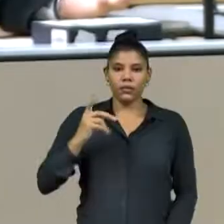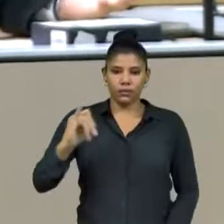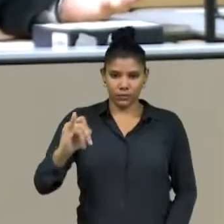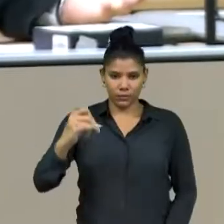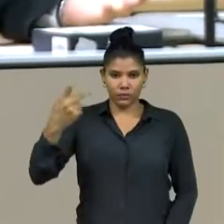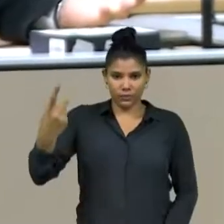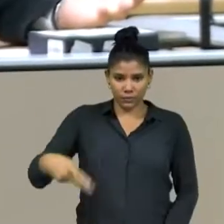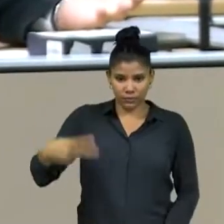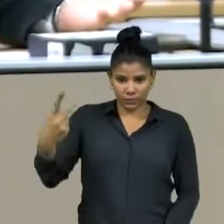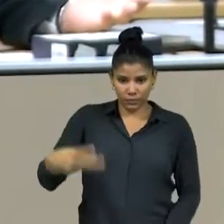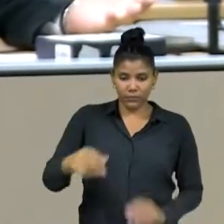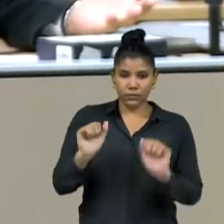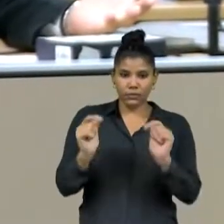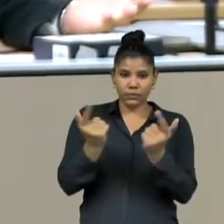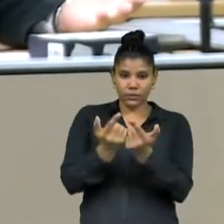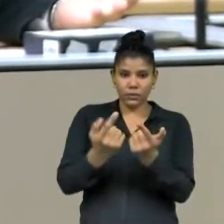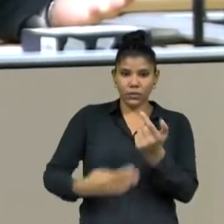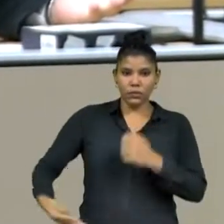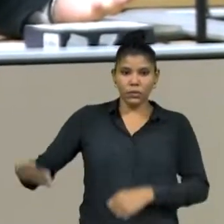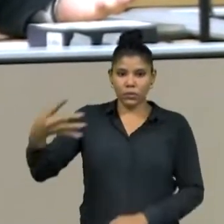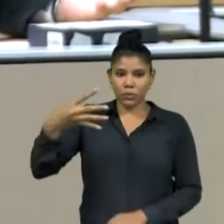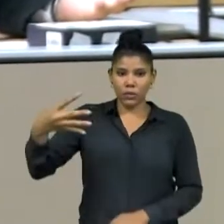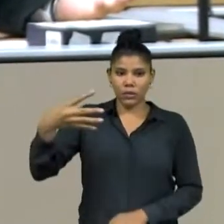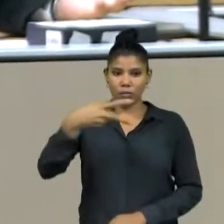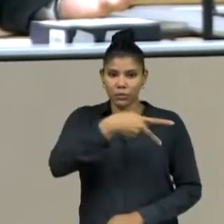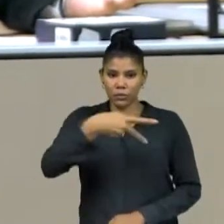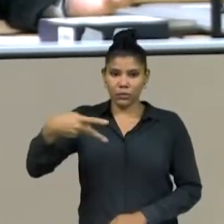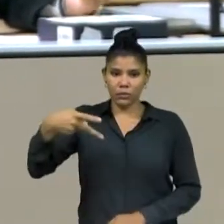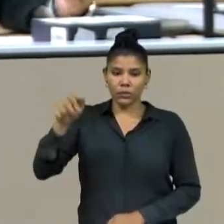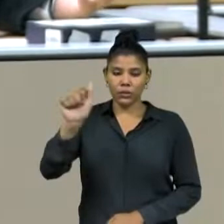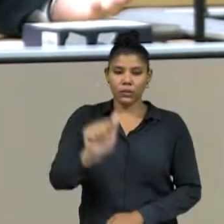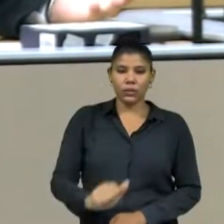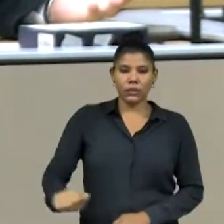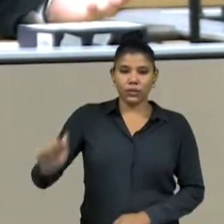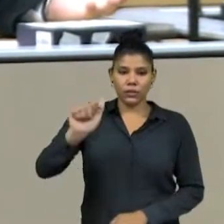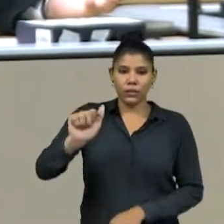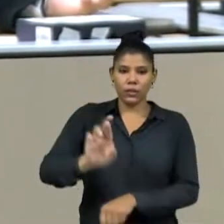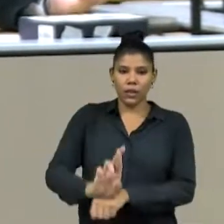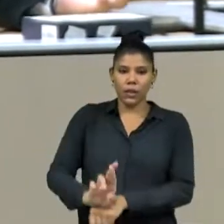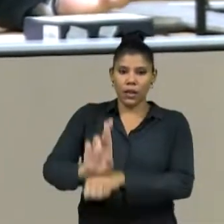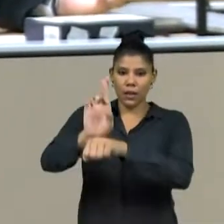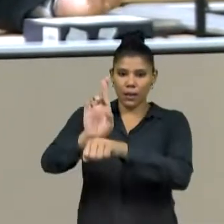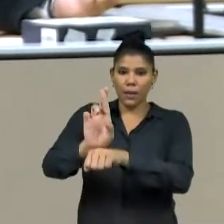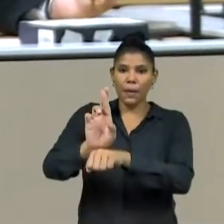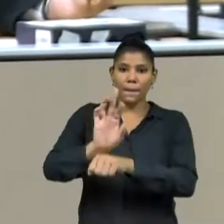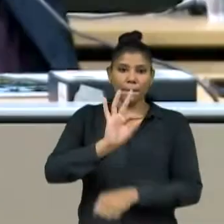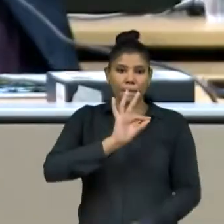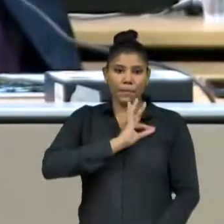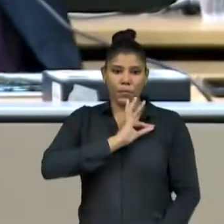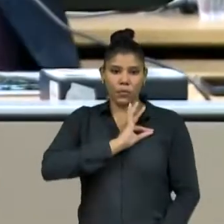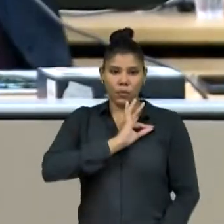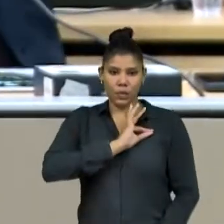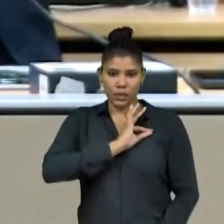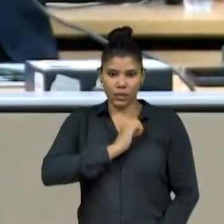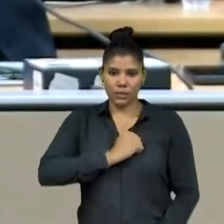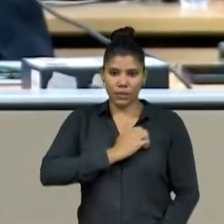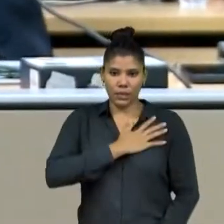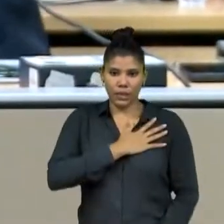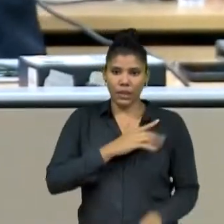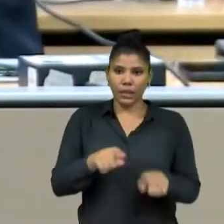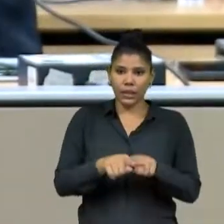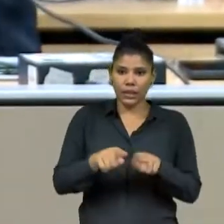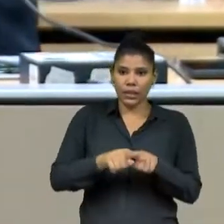Legislativa, os 4 presidentes das associações que representam policiais e bombeiros militares, convidados a